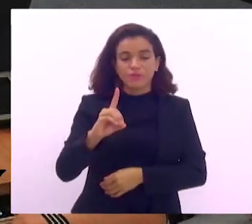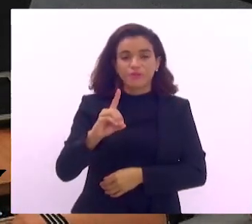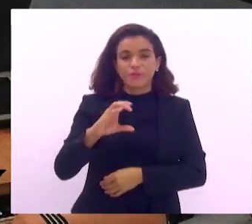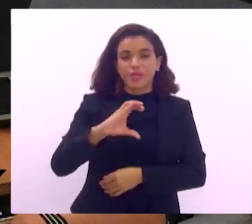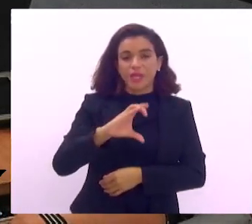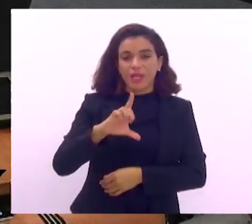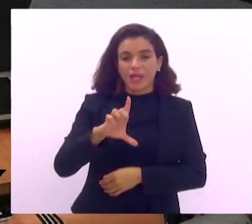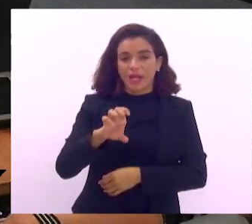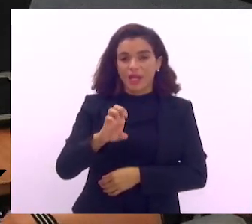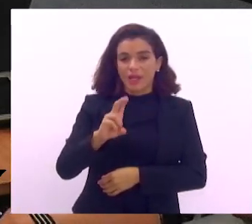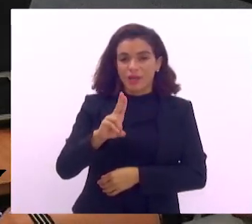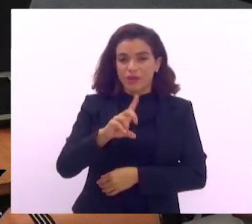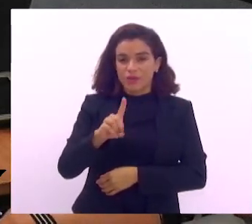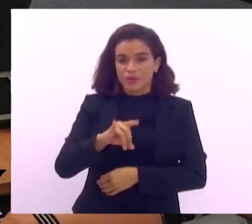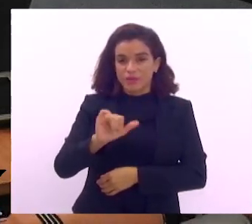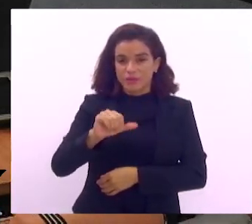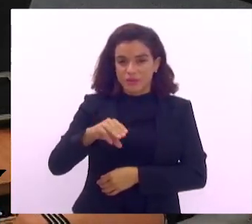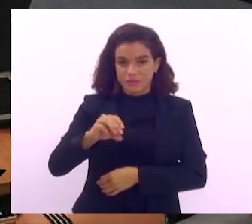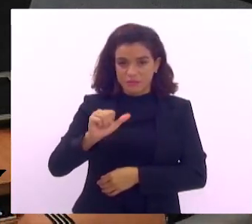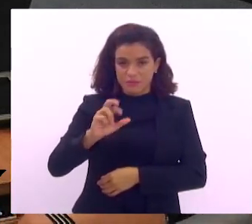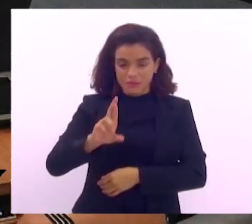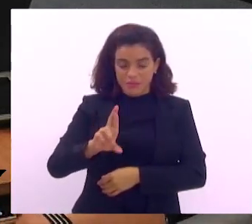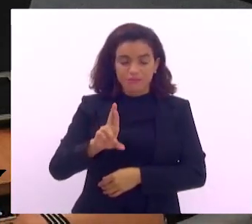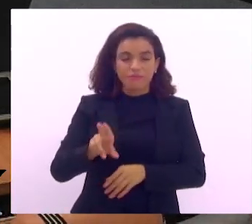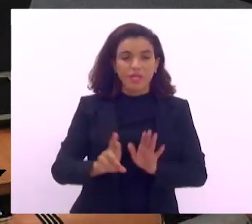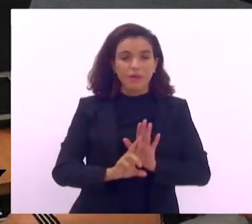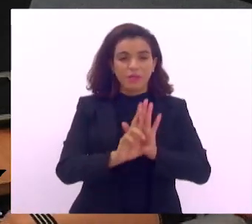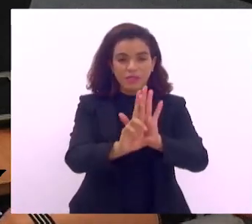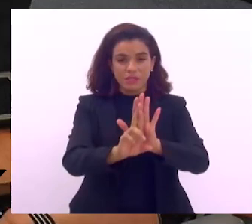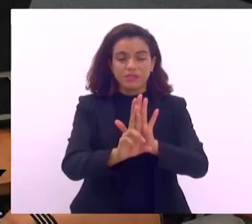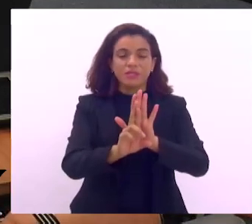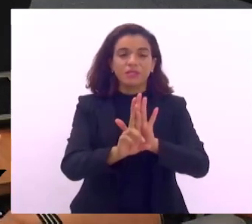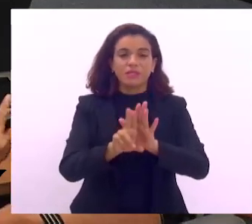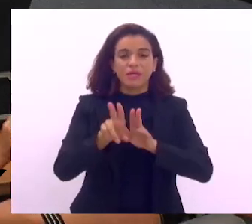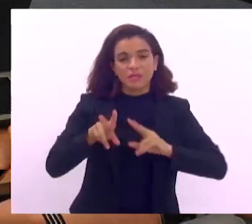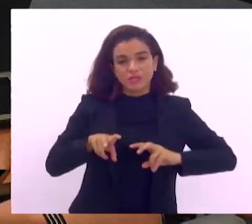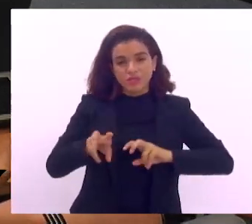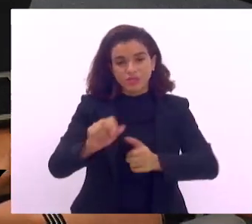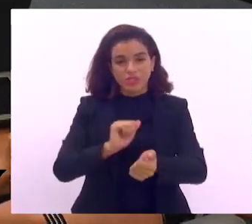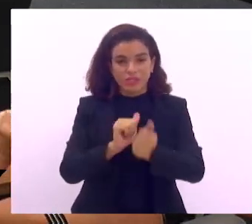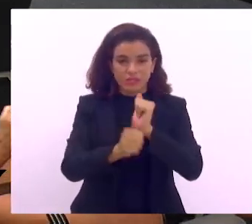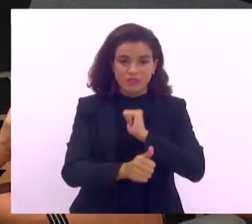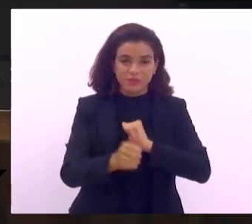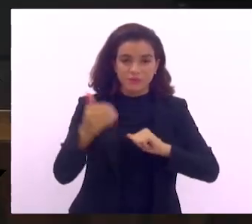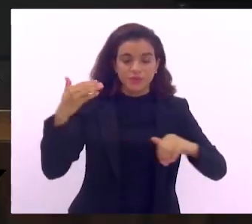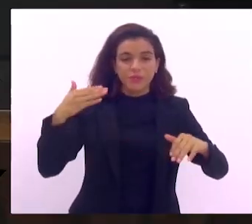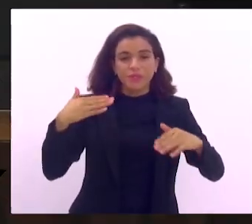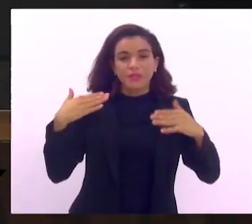Gomes, representante da Comissão de Atletismo da Marinha do Brasil, CEFAM,